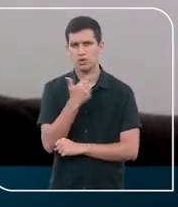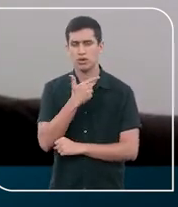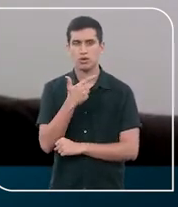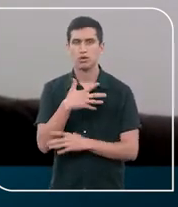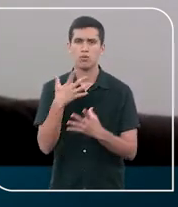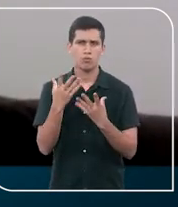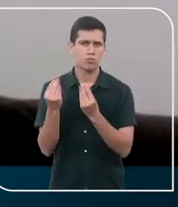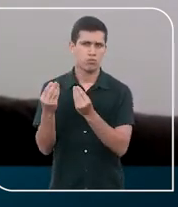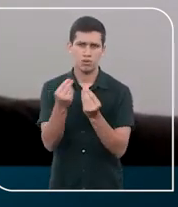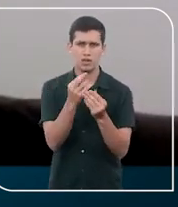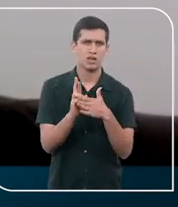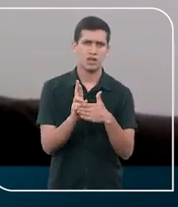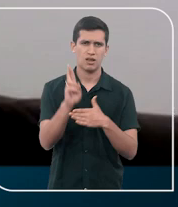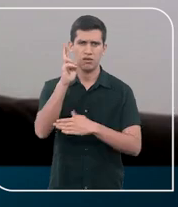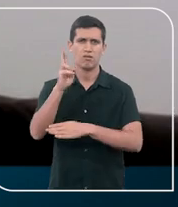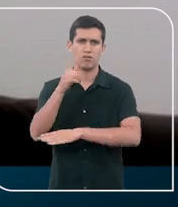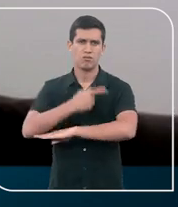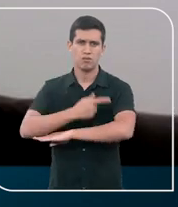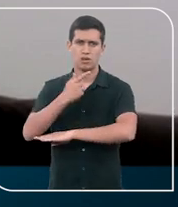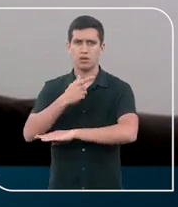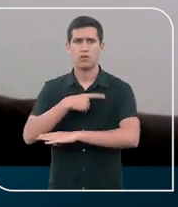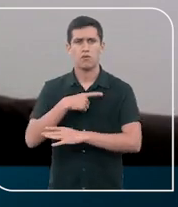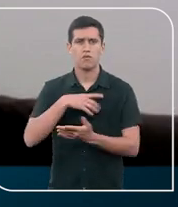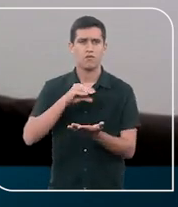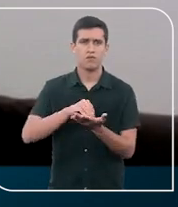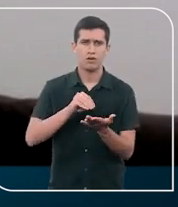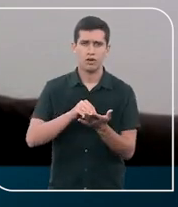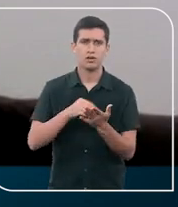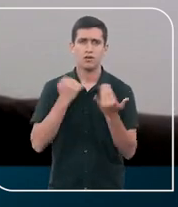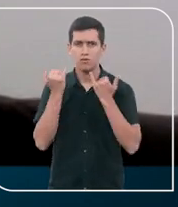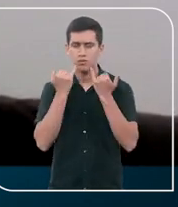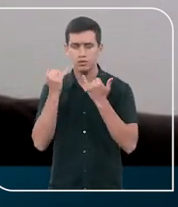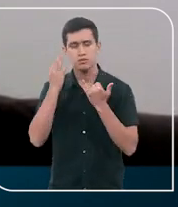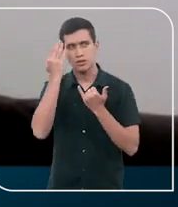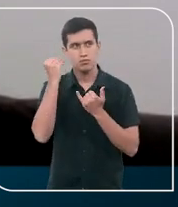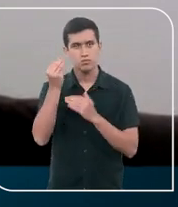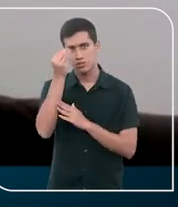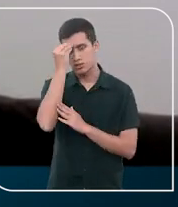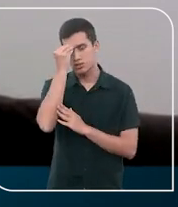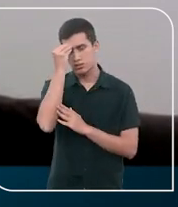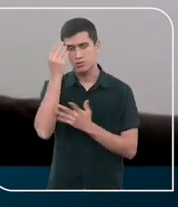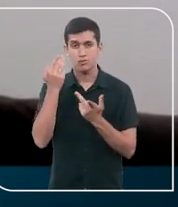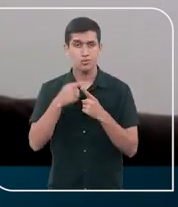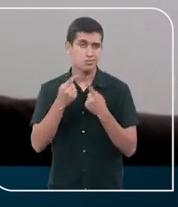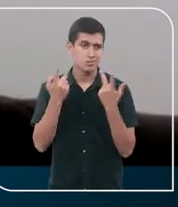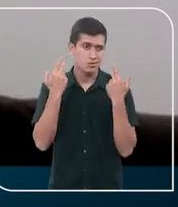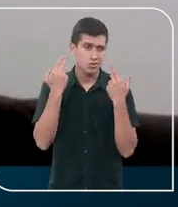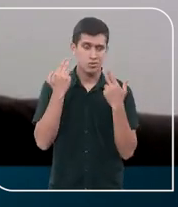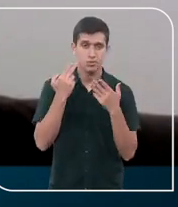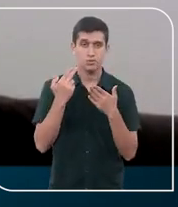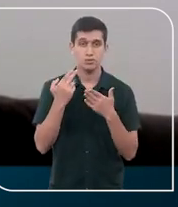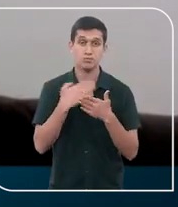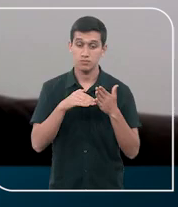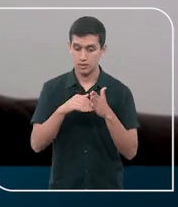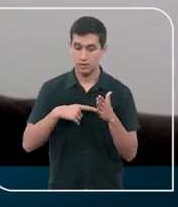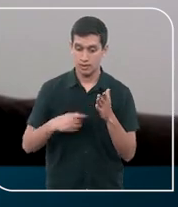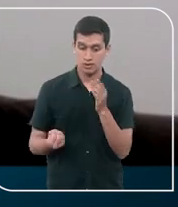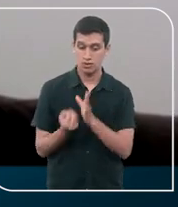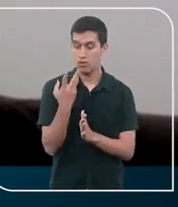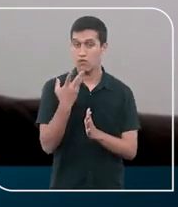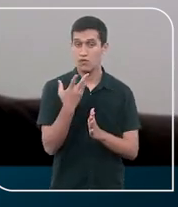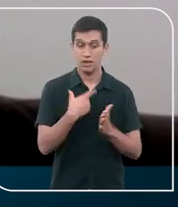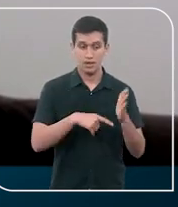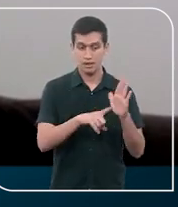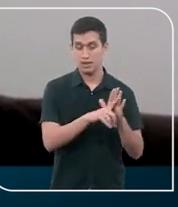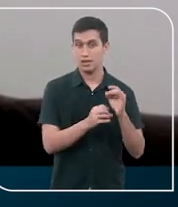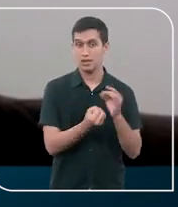síndicos ainda, por falta de informação, que isso é natural, né, Francisco e Fátima, quando a gente tem uma nova legislação, como um dia